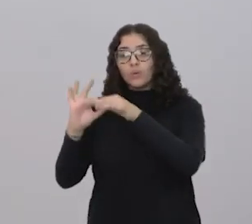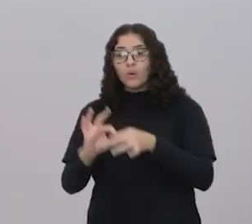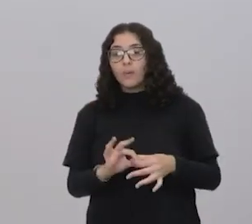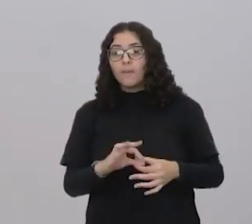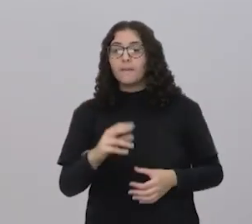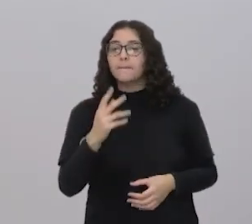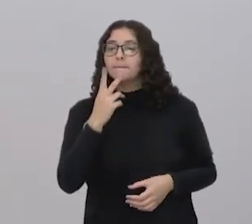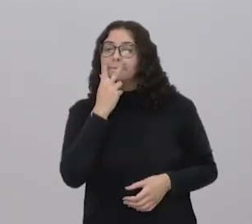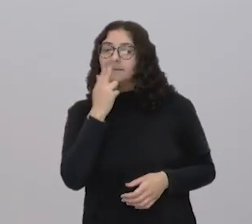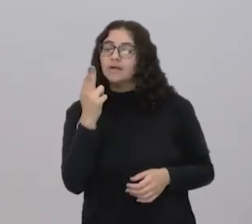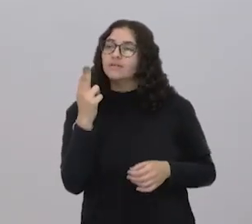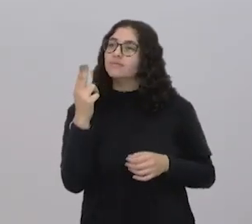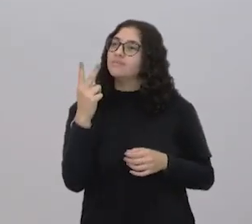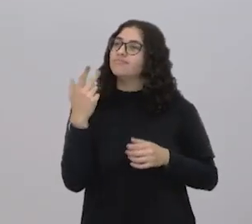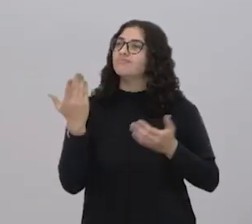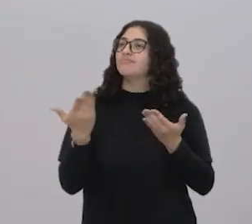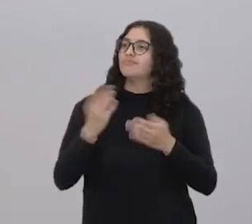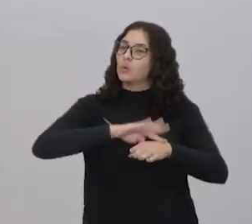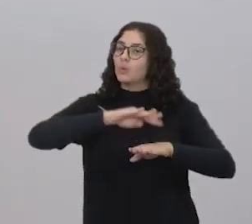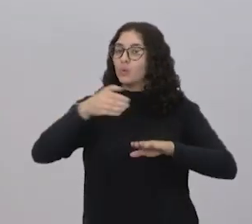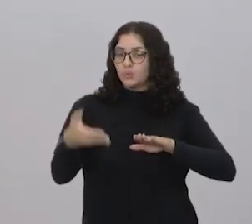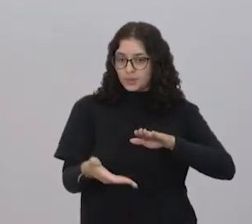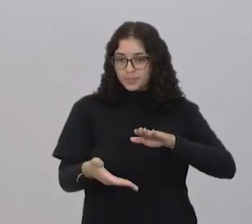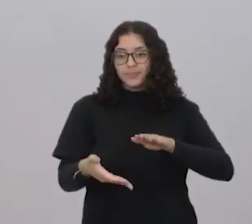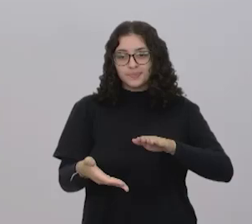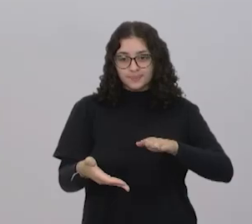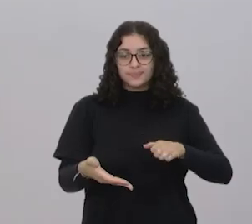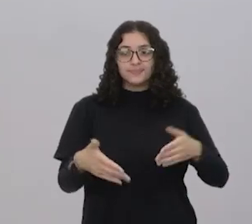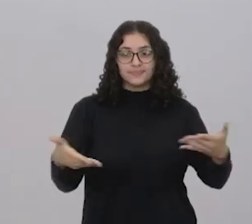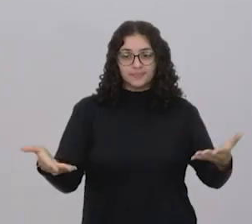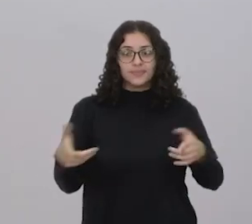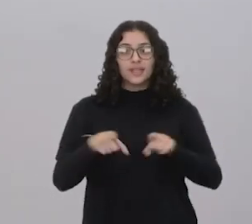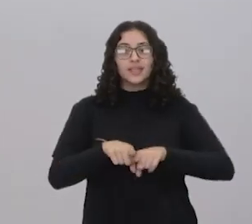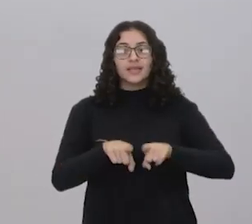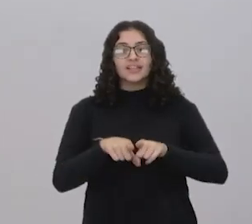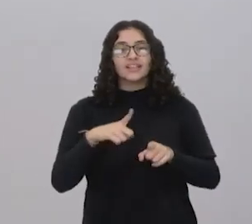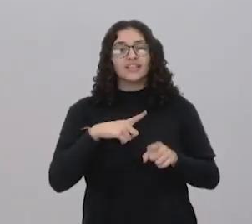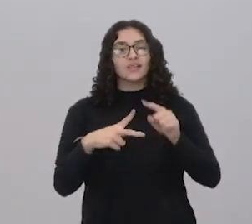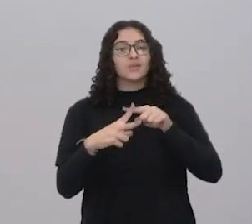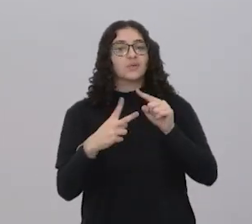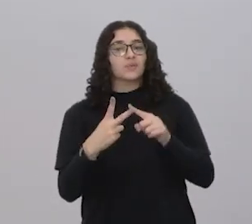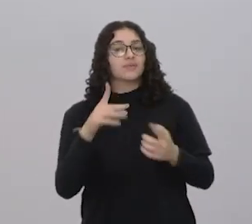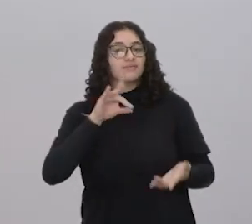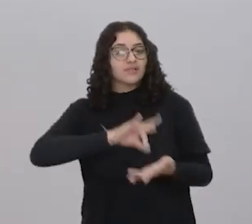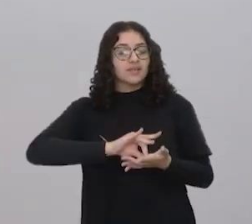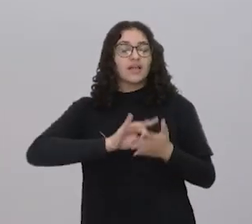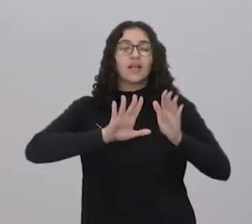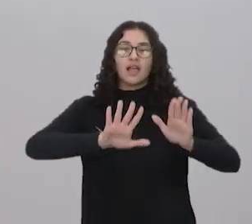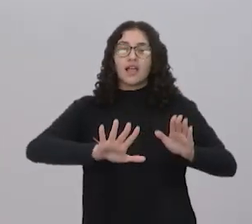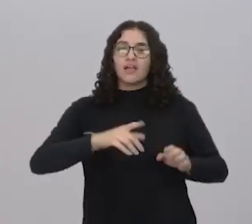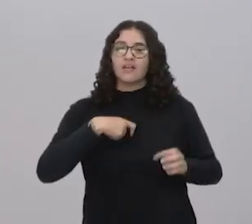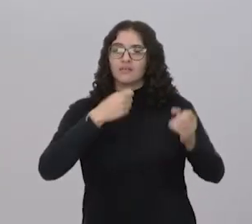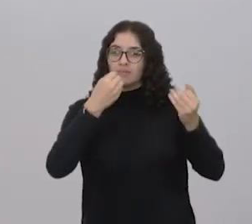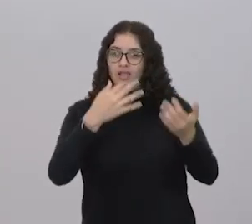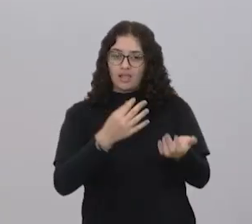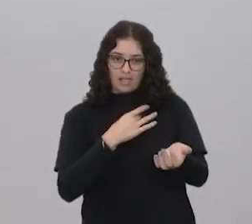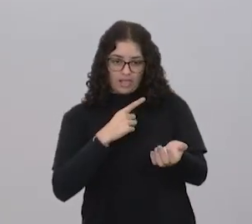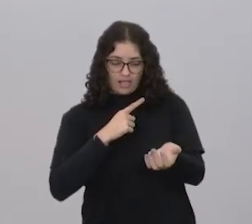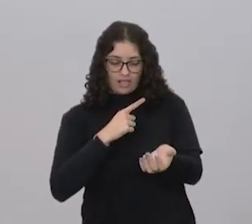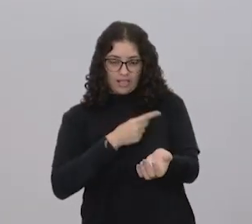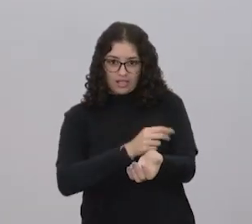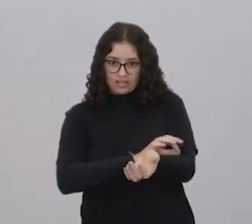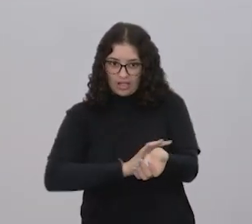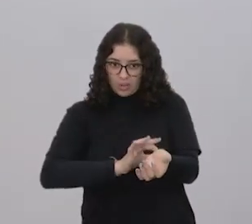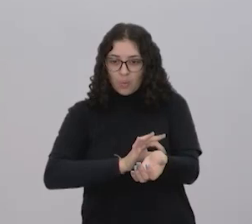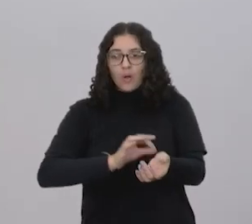mais próximo a nós. E a gente está diante de duas realidades. Embora estejamos falando da mesma coisa, tatuagem, ou se a gente